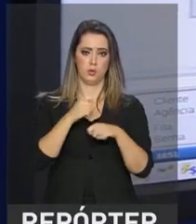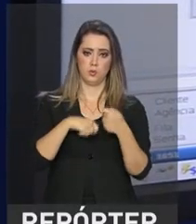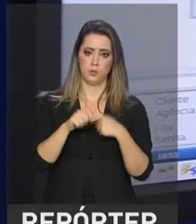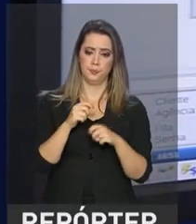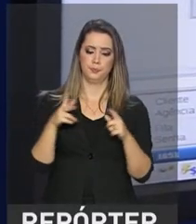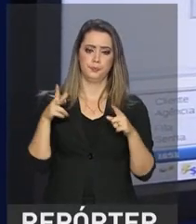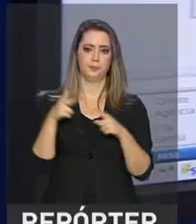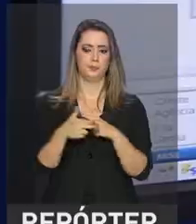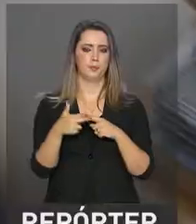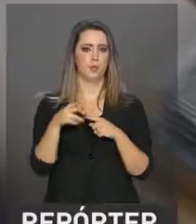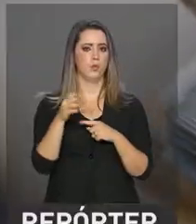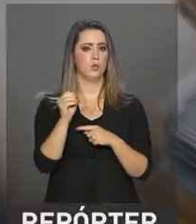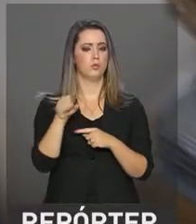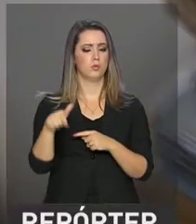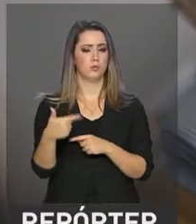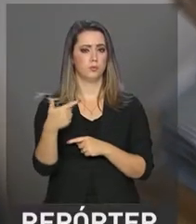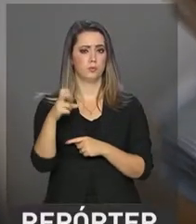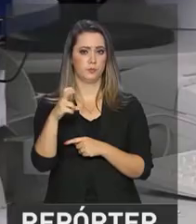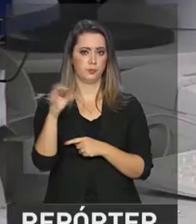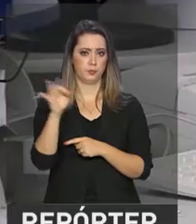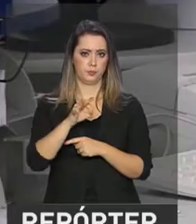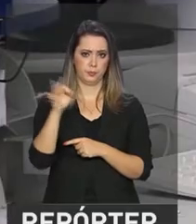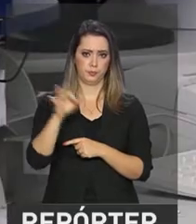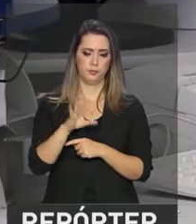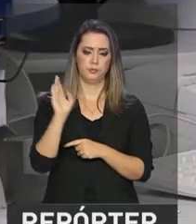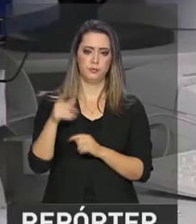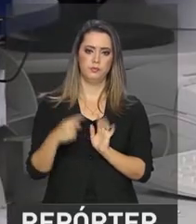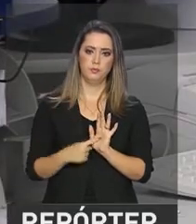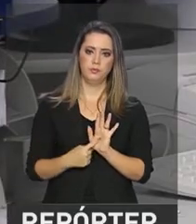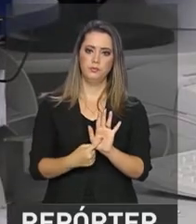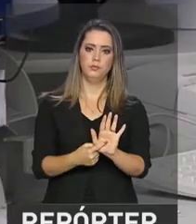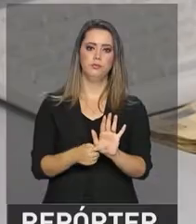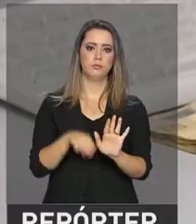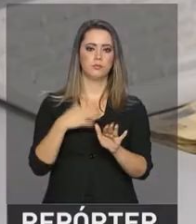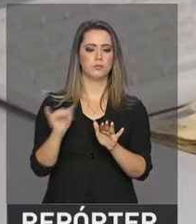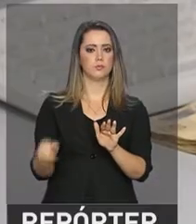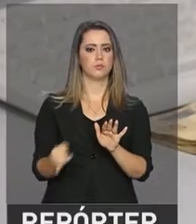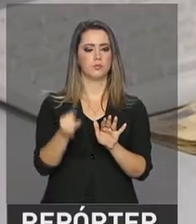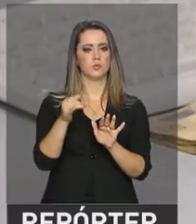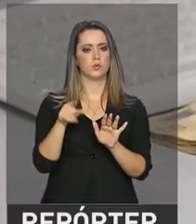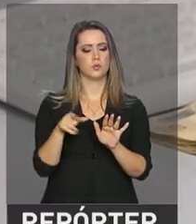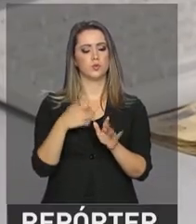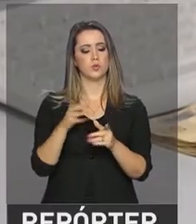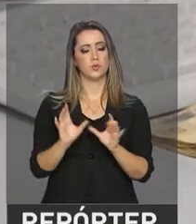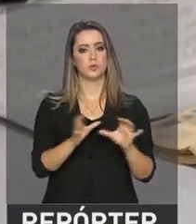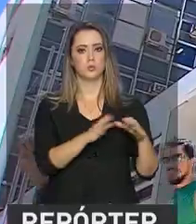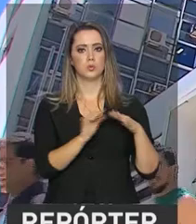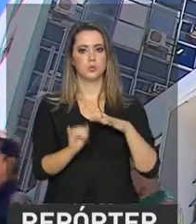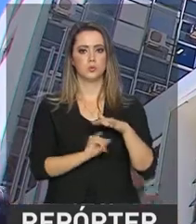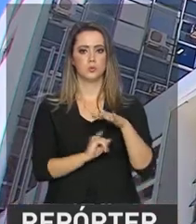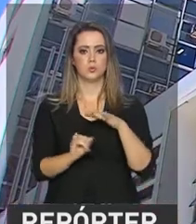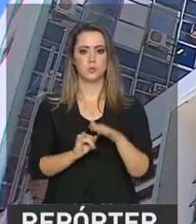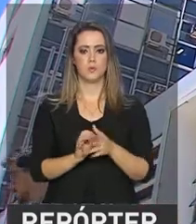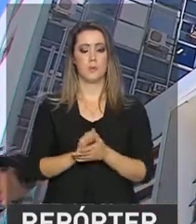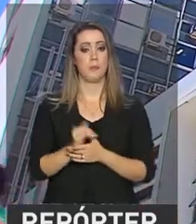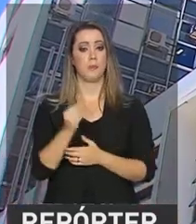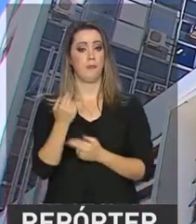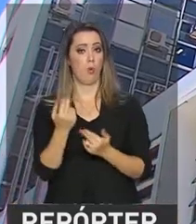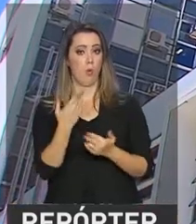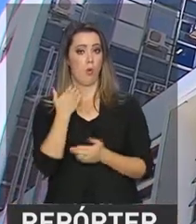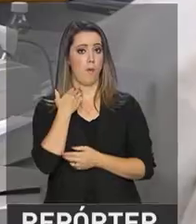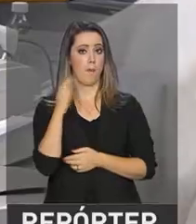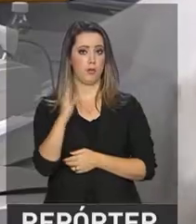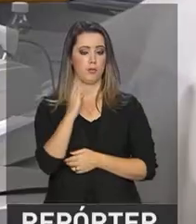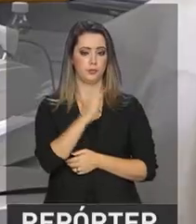0,25 ponto percentual já se reflete nas taxas cobradas pelas instituições caso do banco do